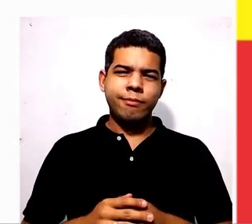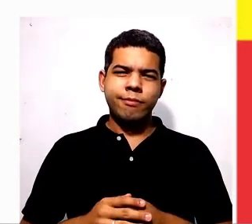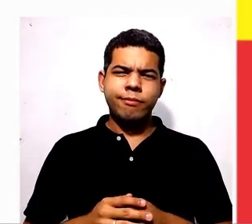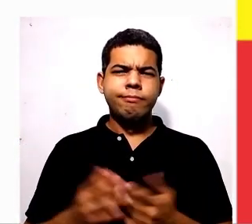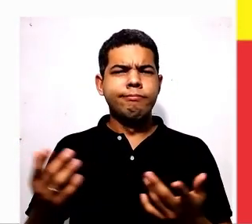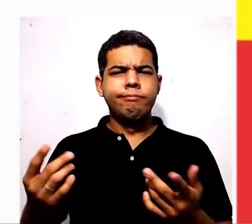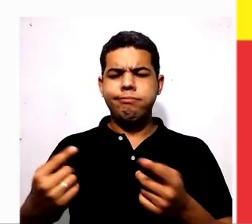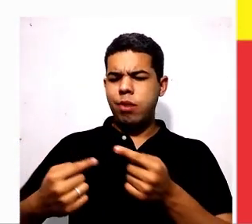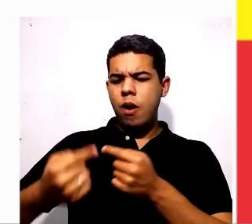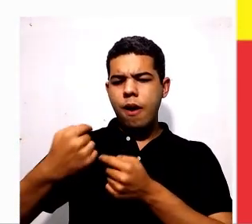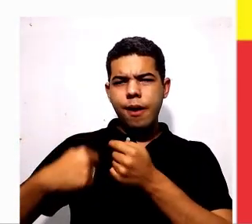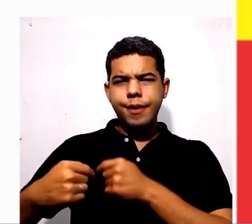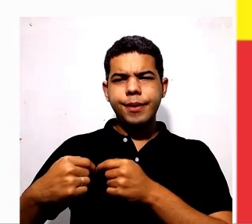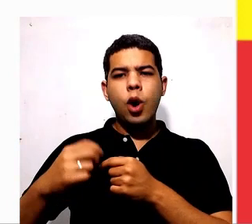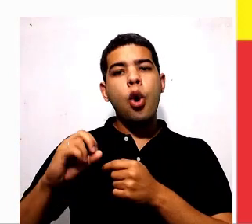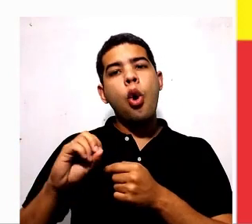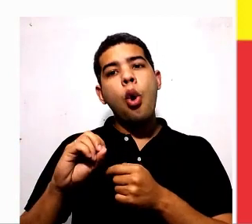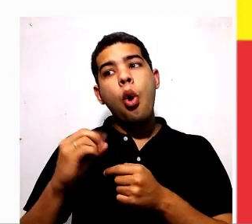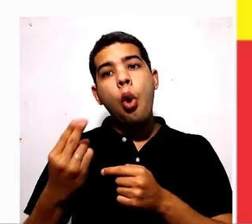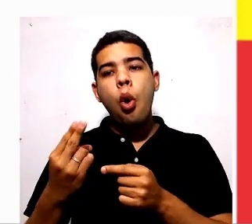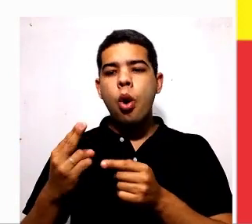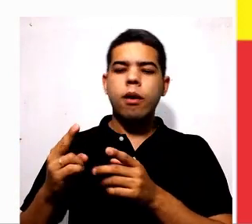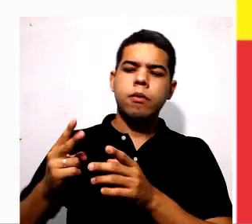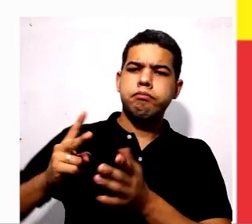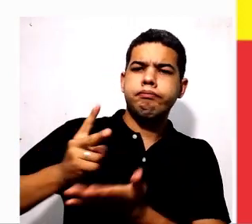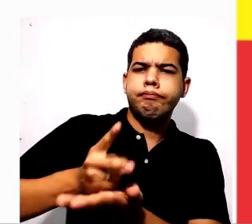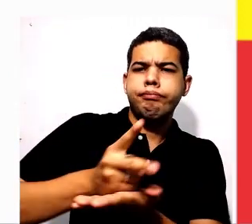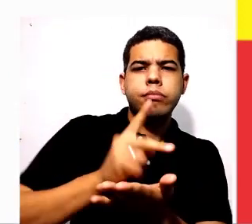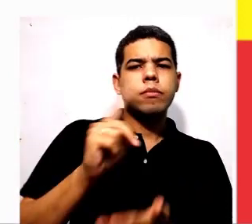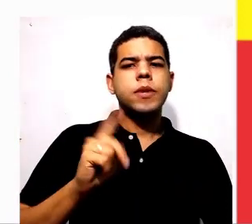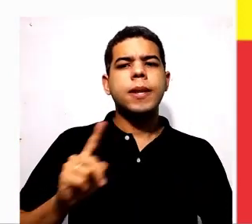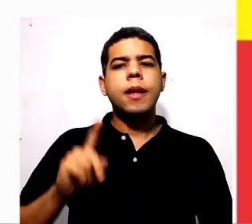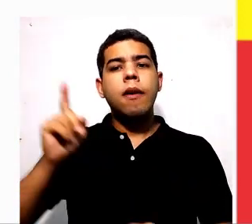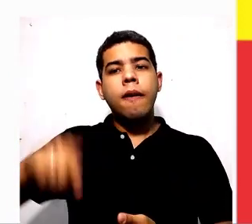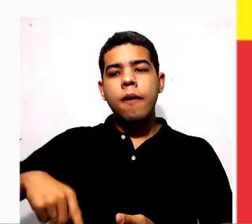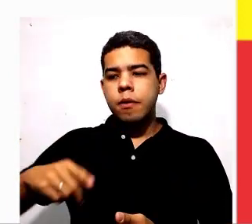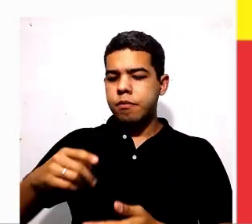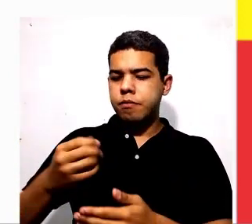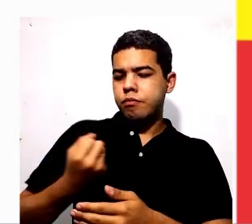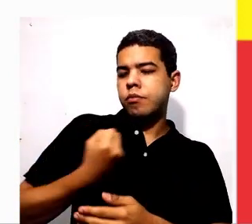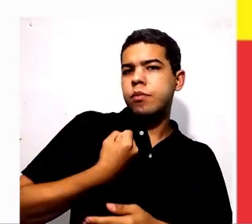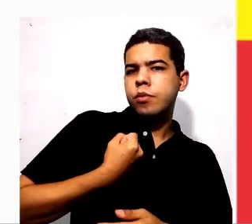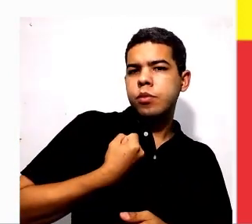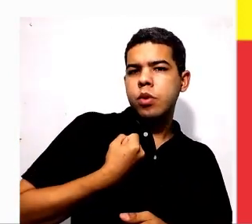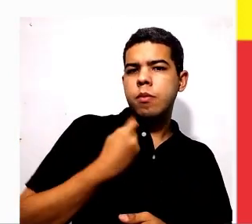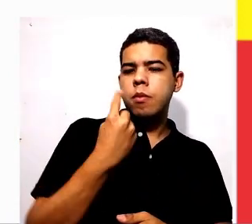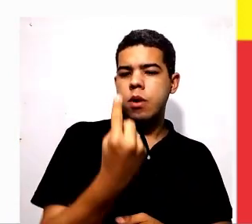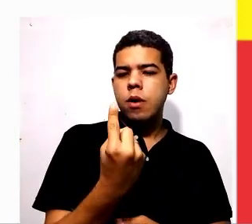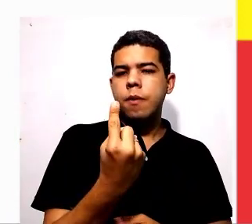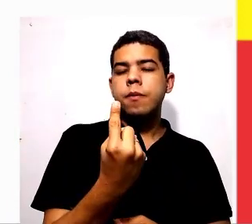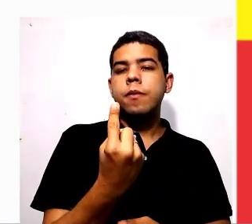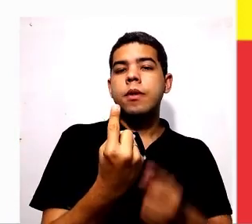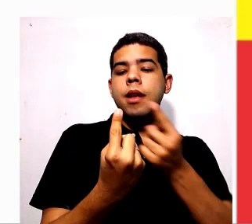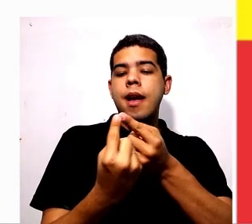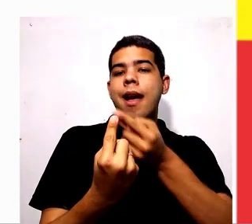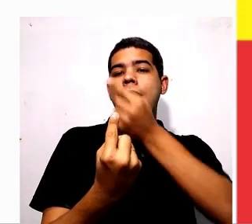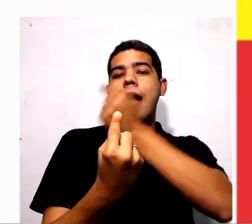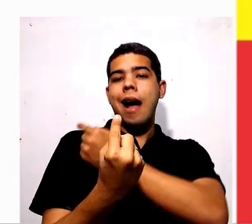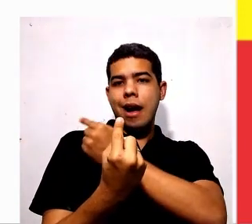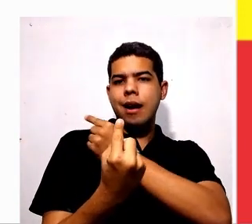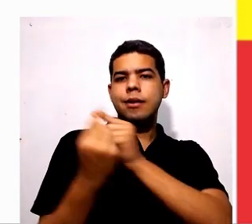sequência é dita recursiva ou não recorrente quando determinado termo pode ser calculado em função de